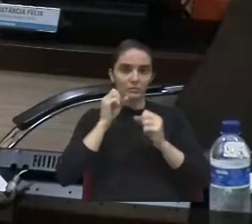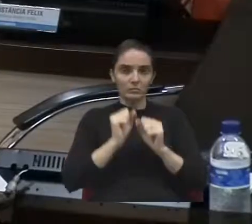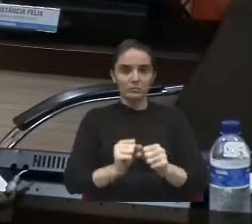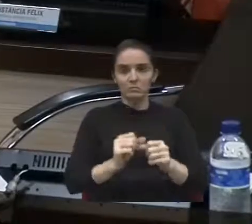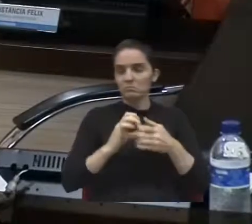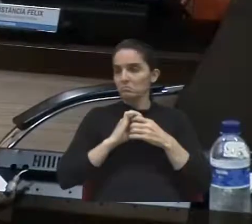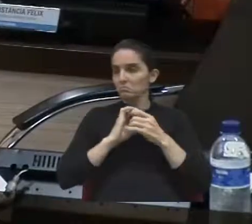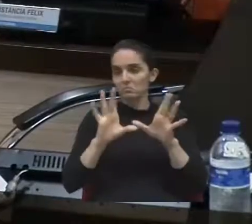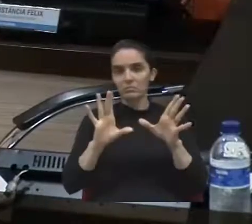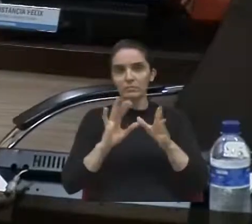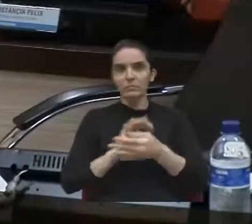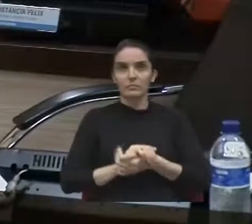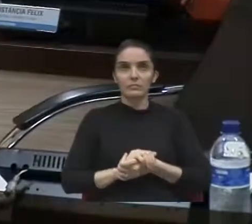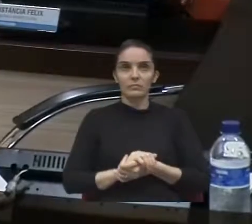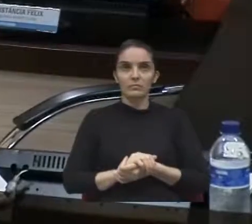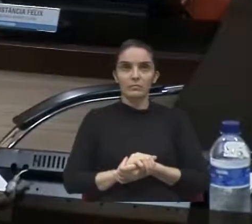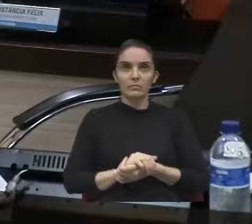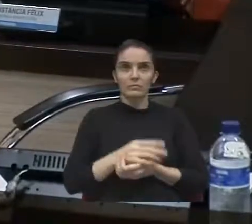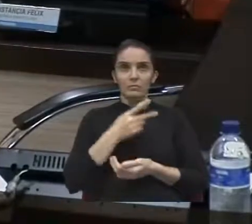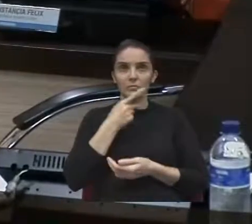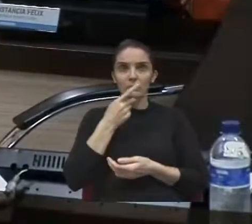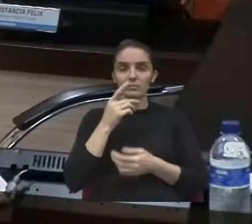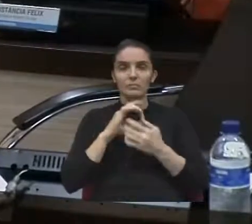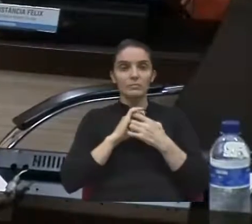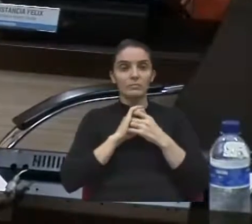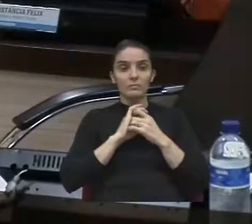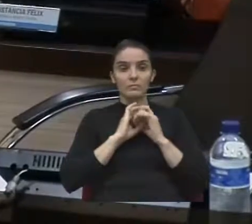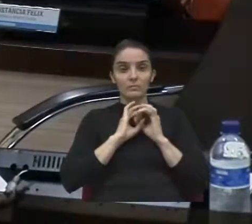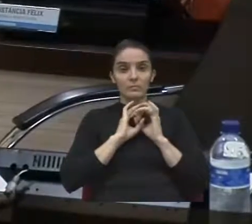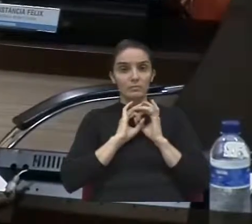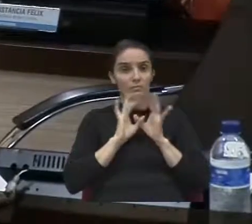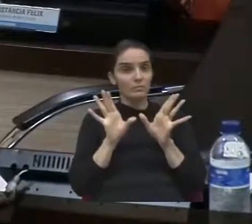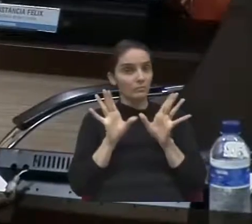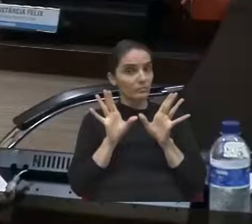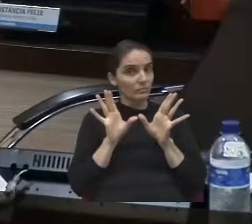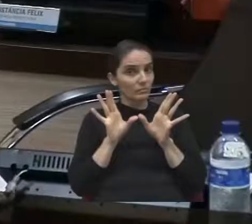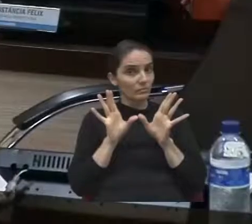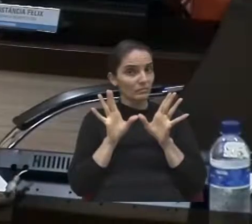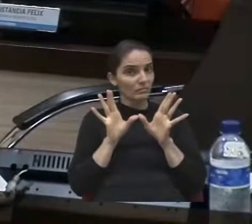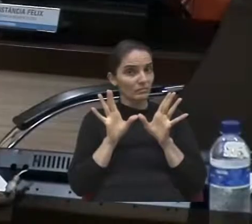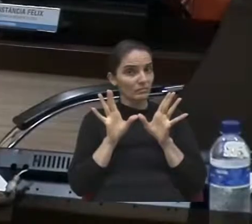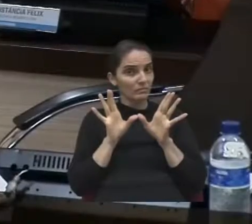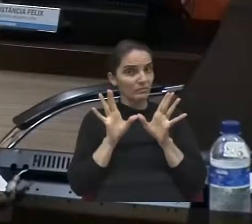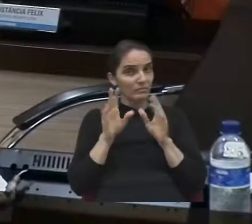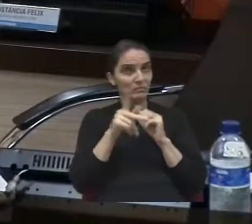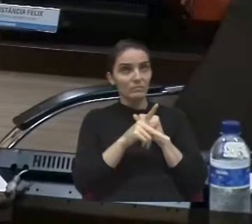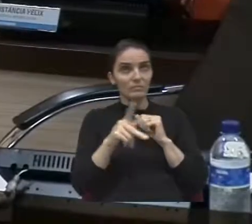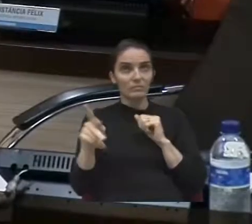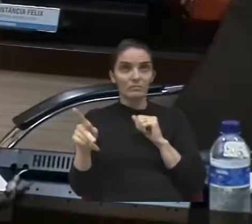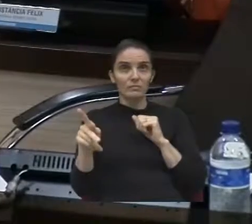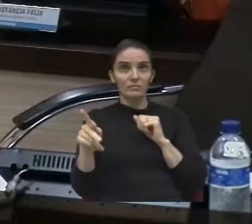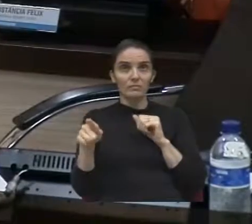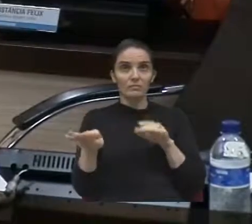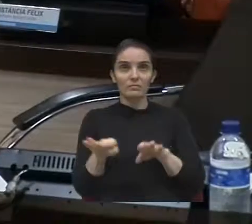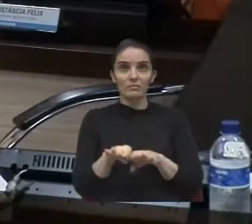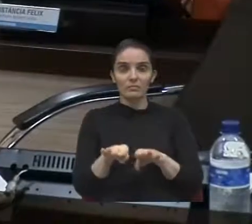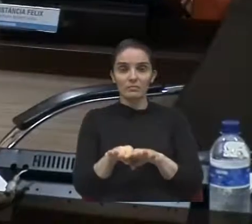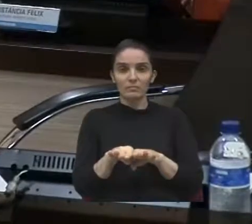estava fazendo isso bem à vontade, em que pese o presidente também ter sido extremamente